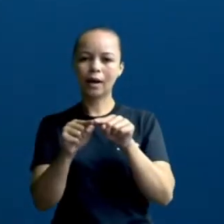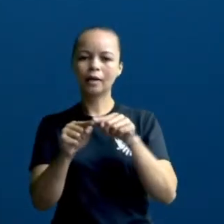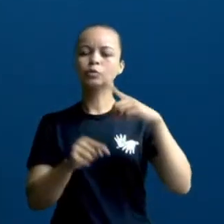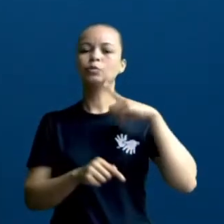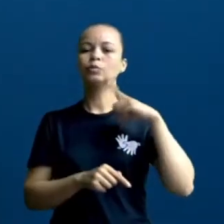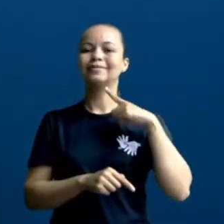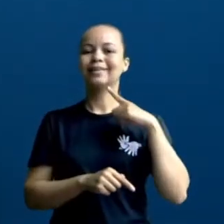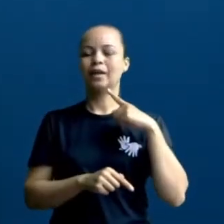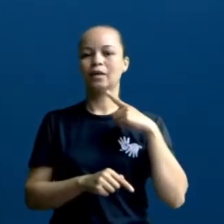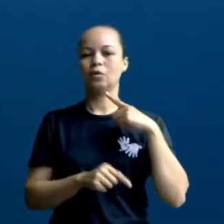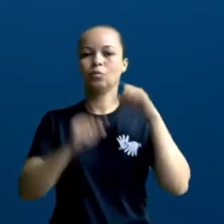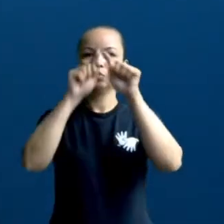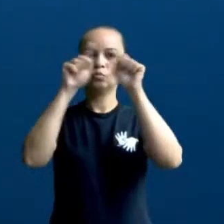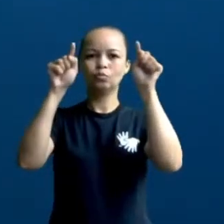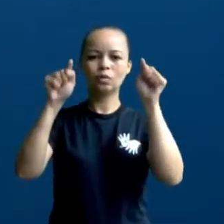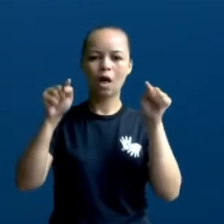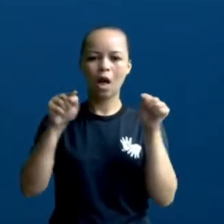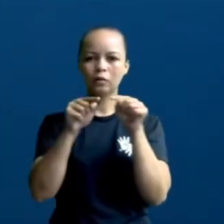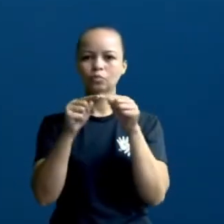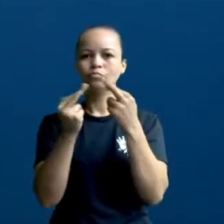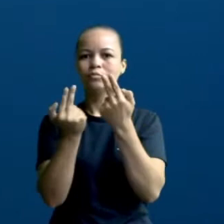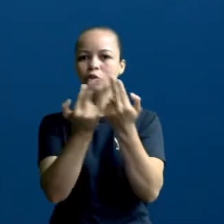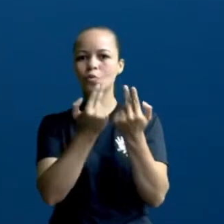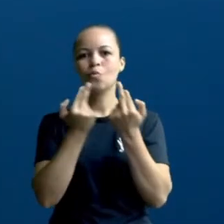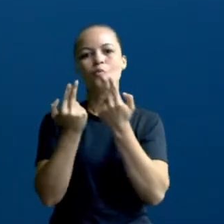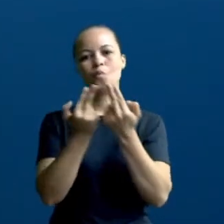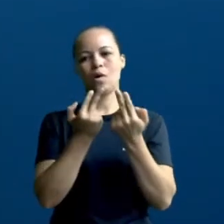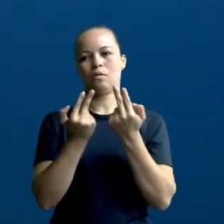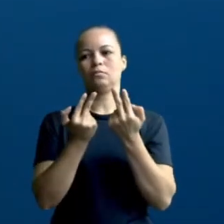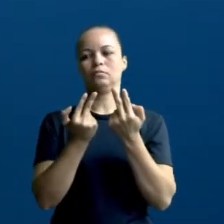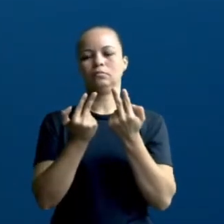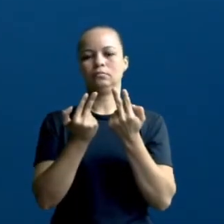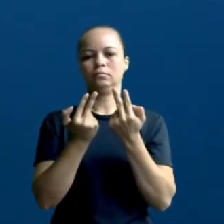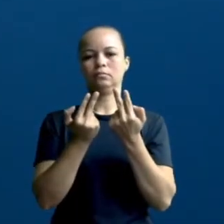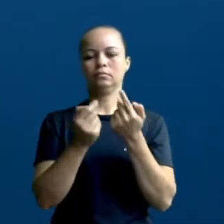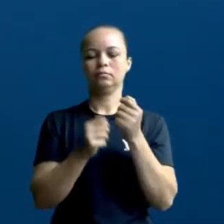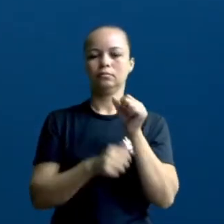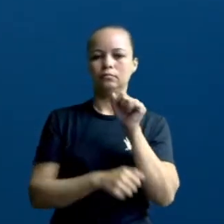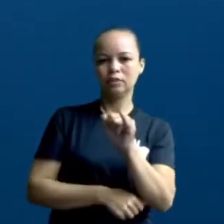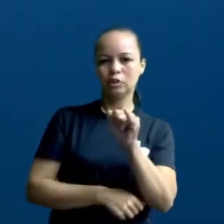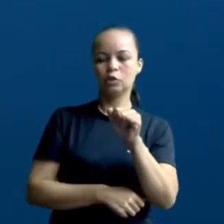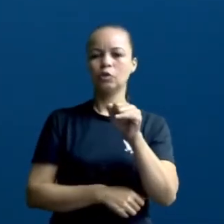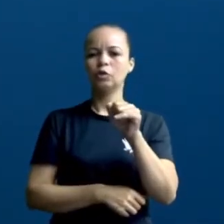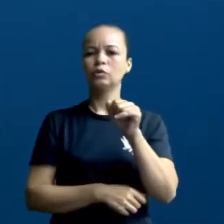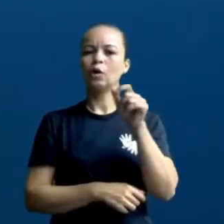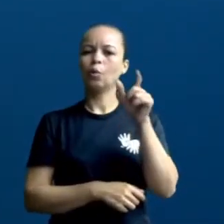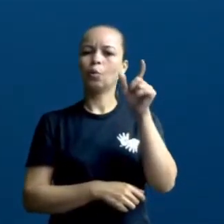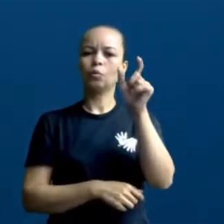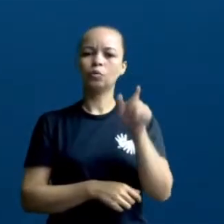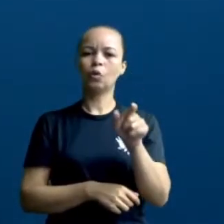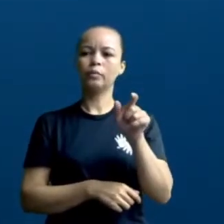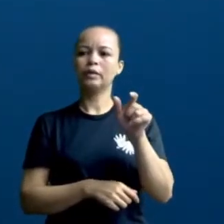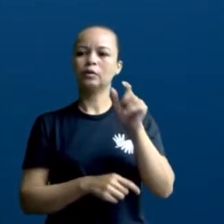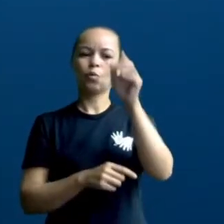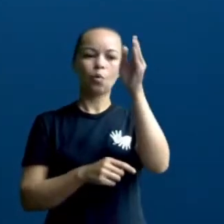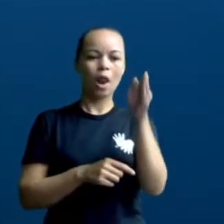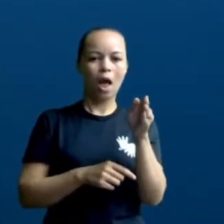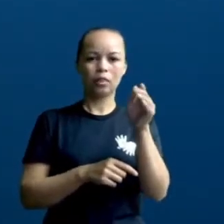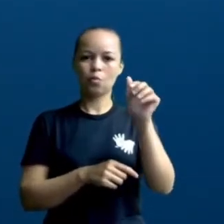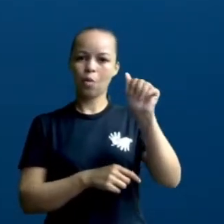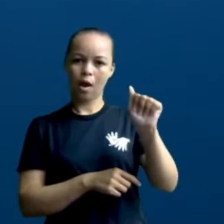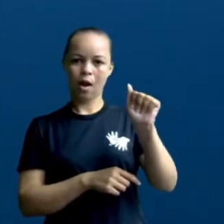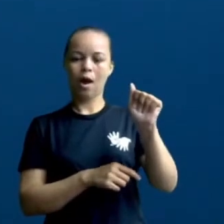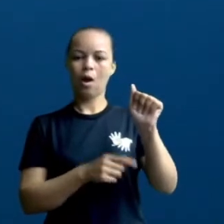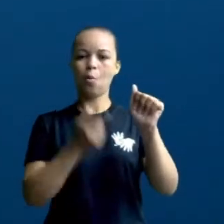ladinhos iguais. Então, se eu chamar esse lado aqui de A, o outro lado também vai ser